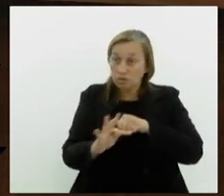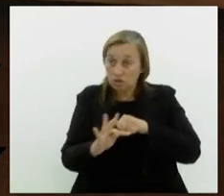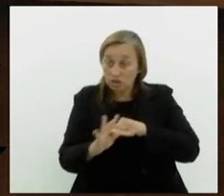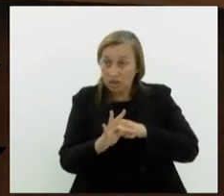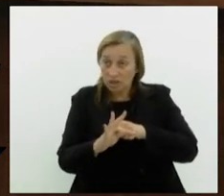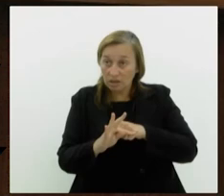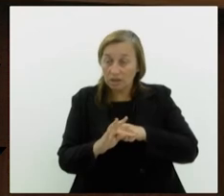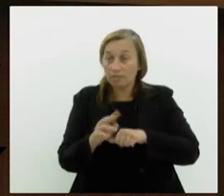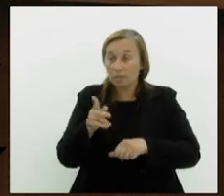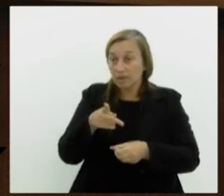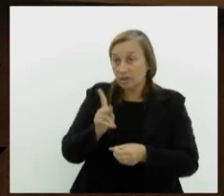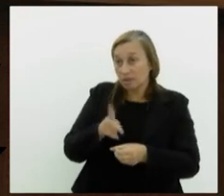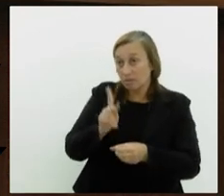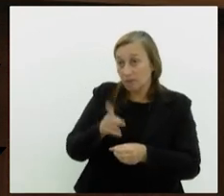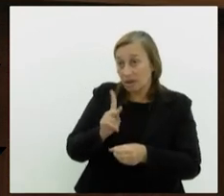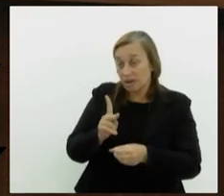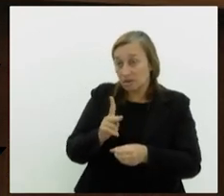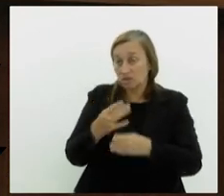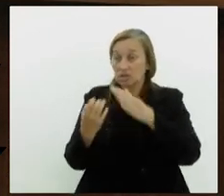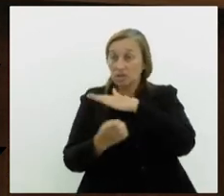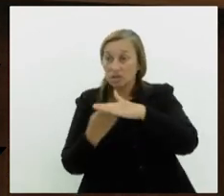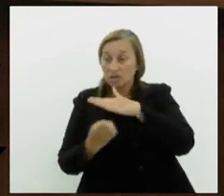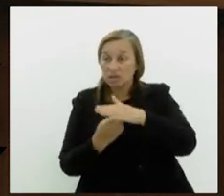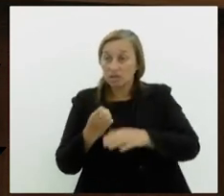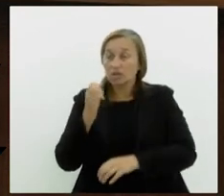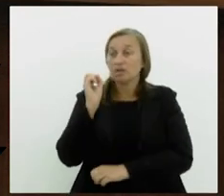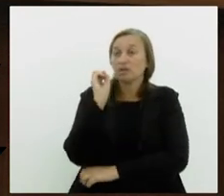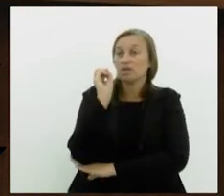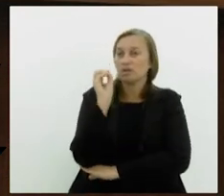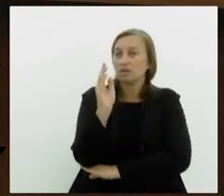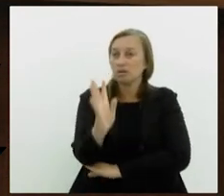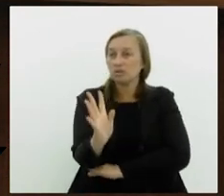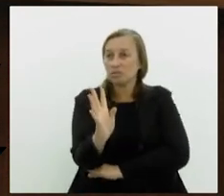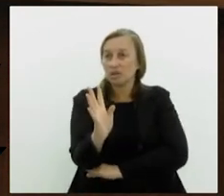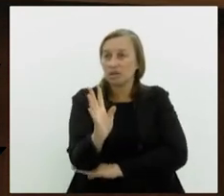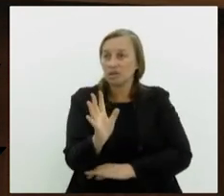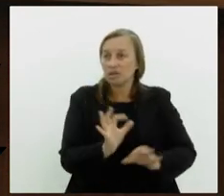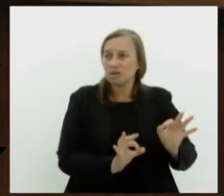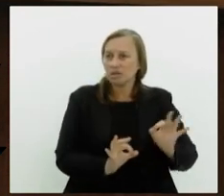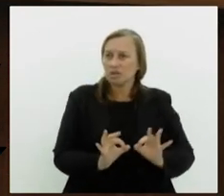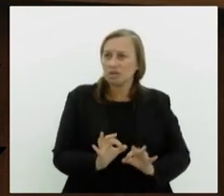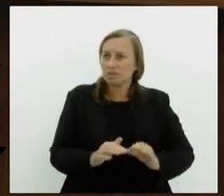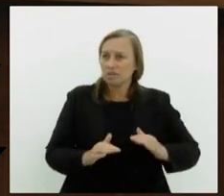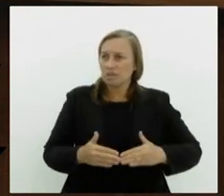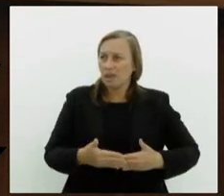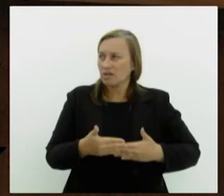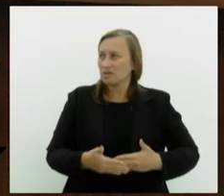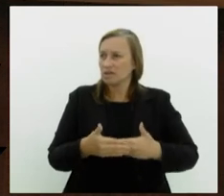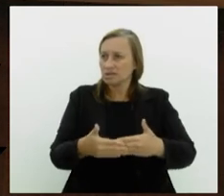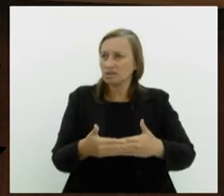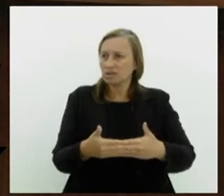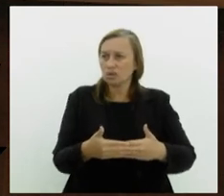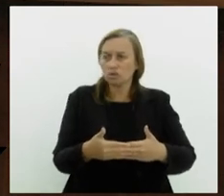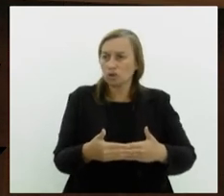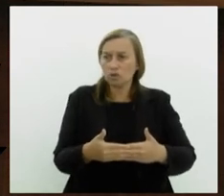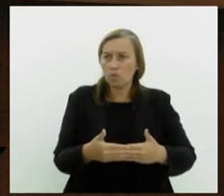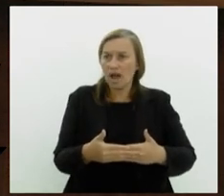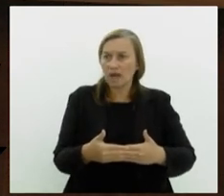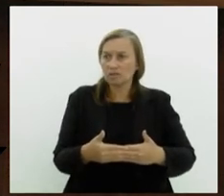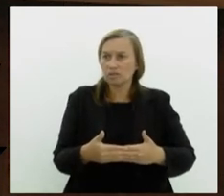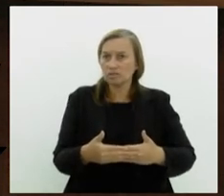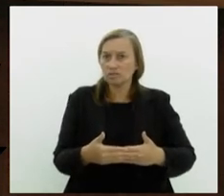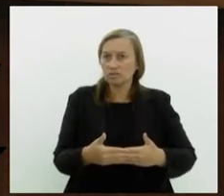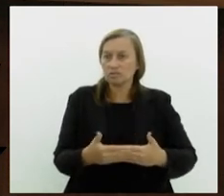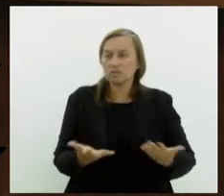do INEAS, da Secretaria de Ambiente, que a gente possa desenvolver essas teses, avançar, porque eu tenho certeza que nessas 48 horas eles já avançaram também